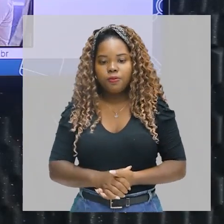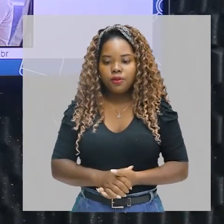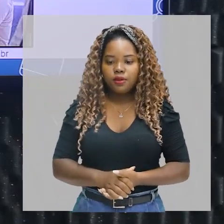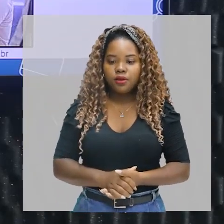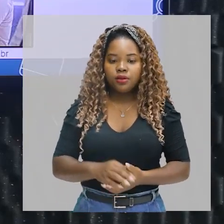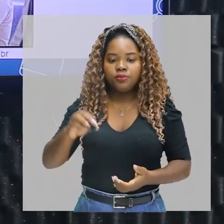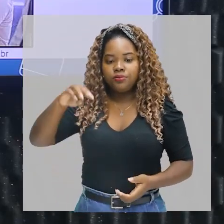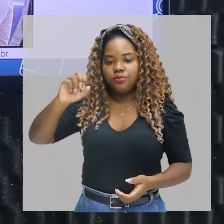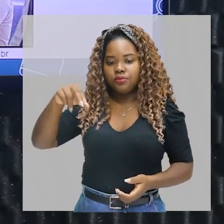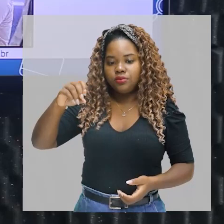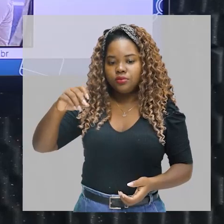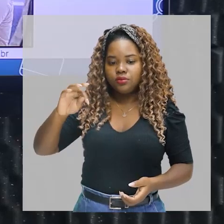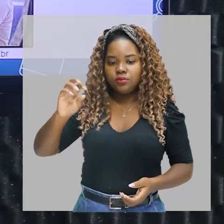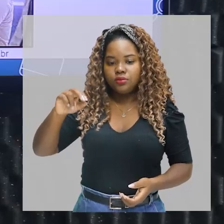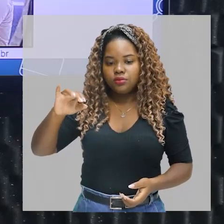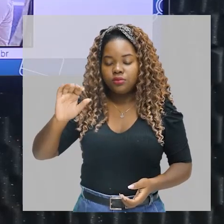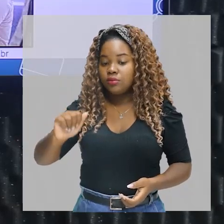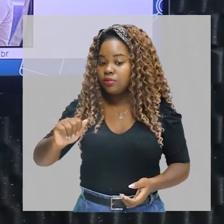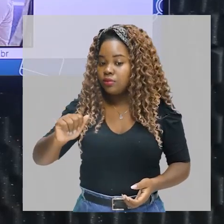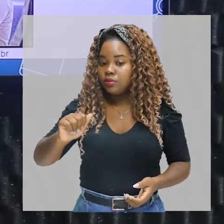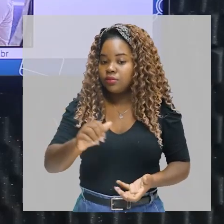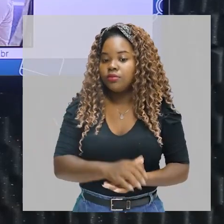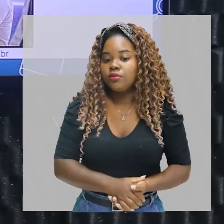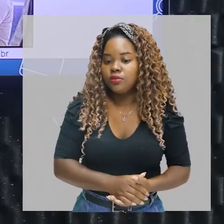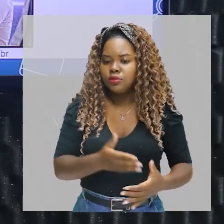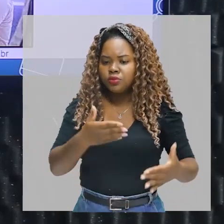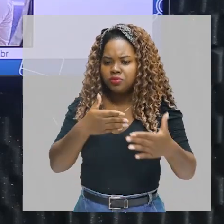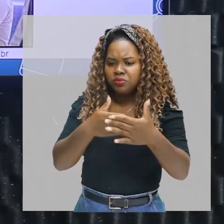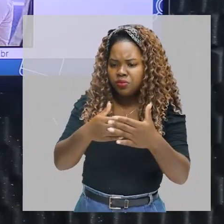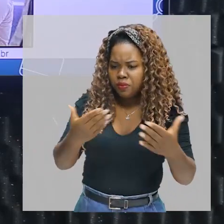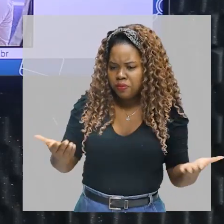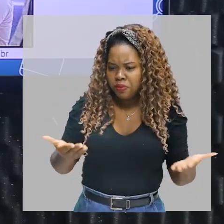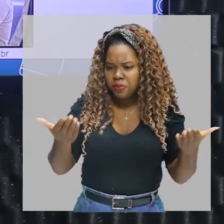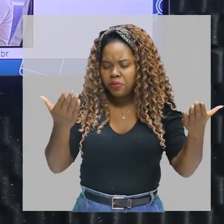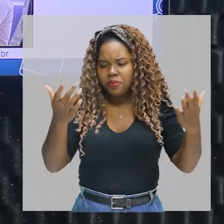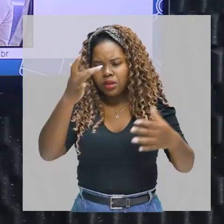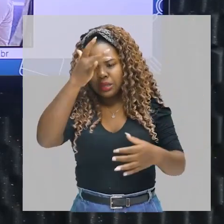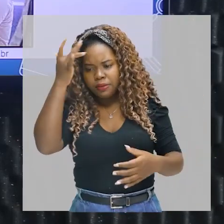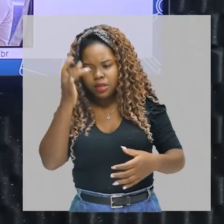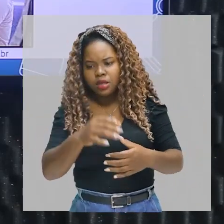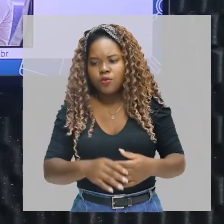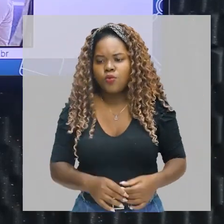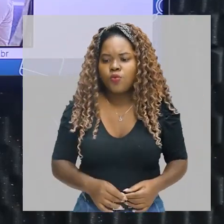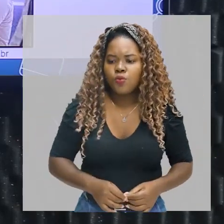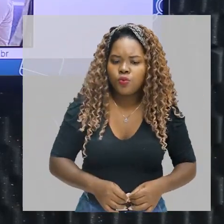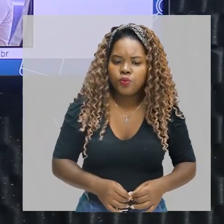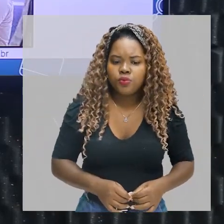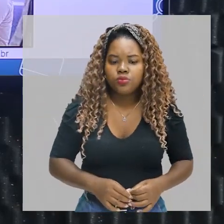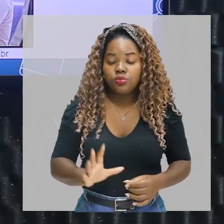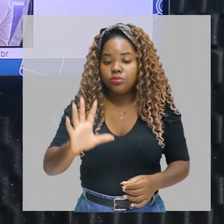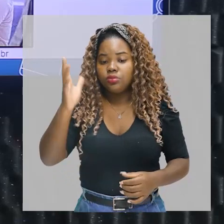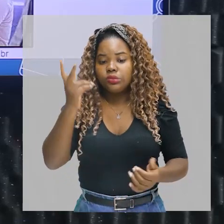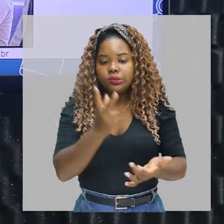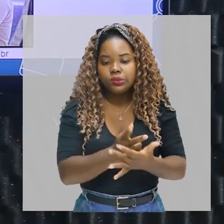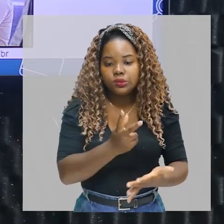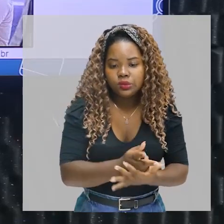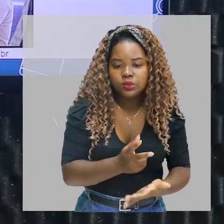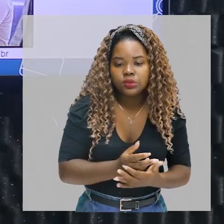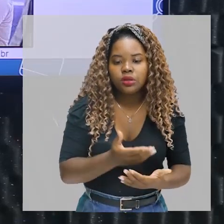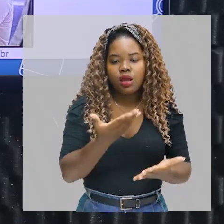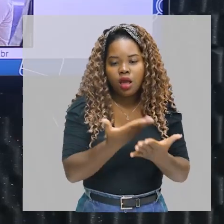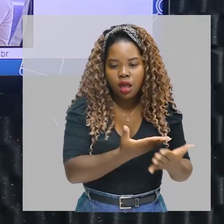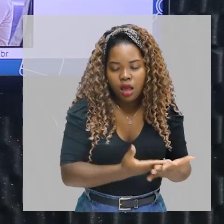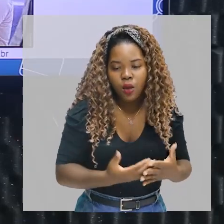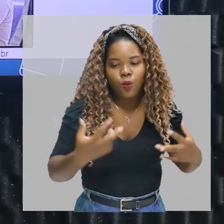da monotonia, um grande obstáculo para a motivação dos indivíduos. Realizar sempre a